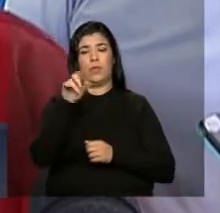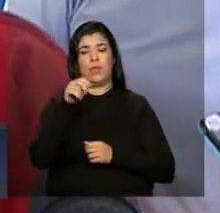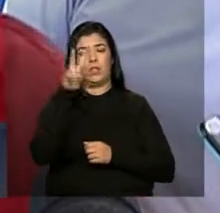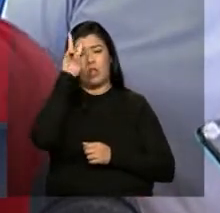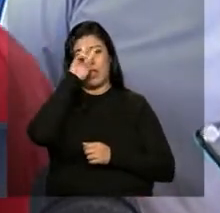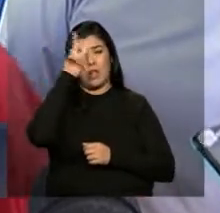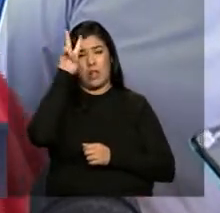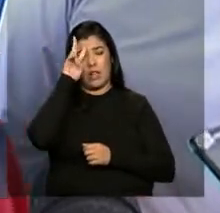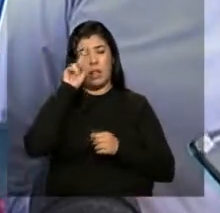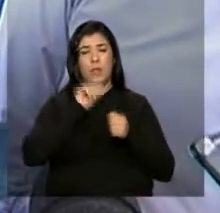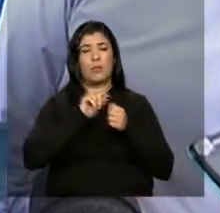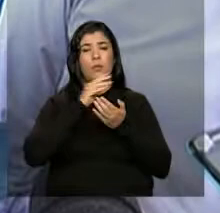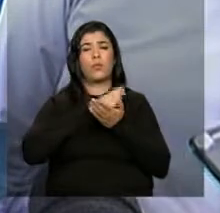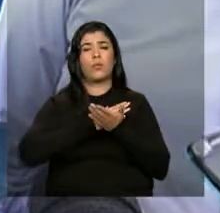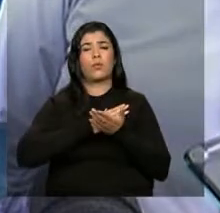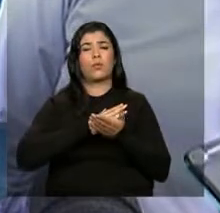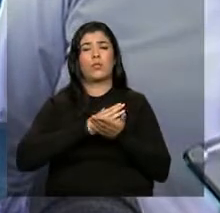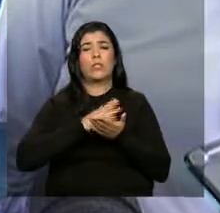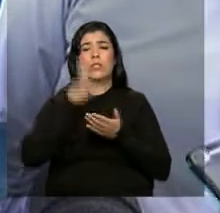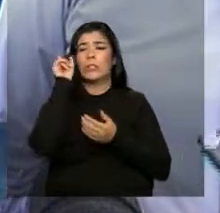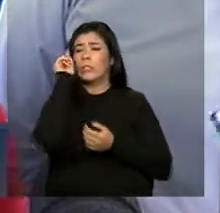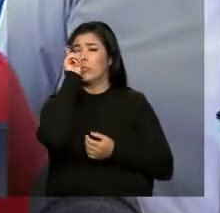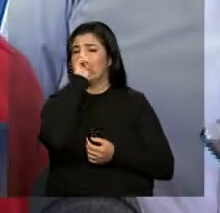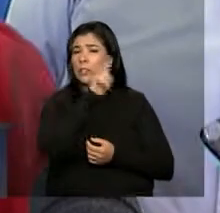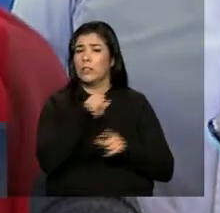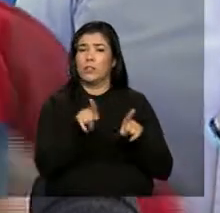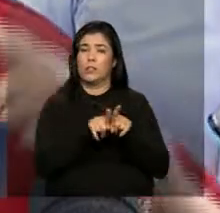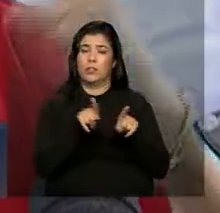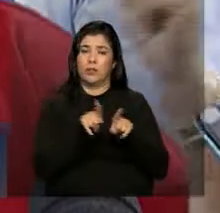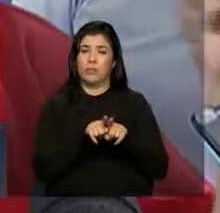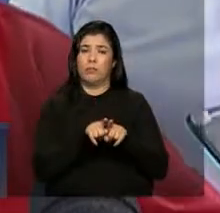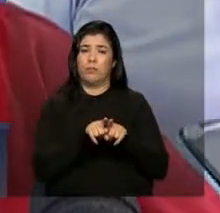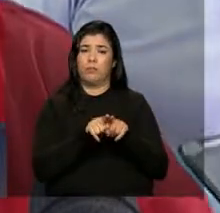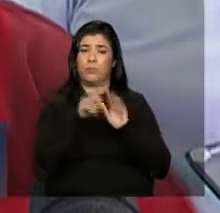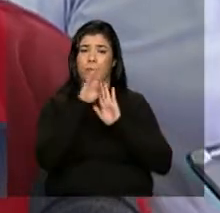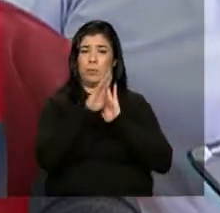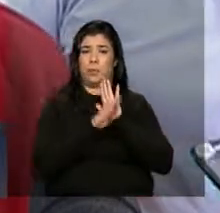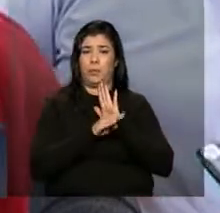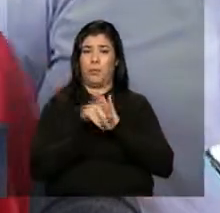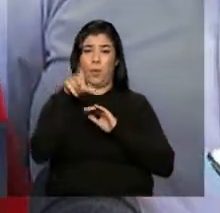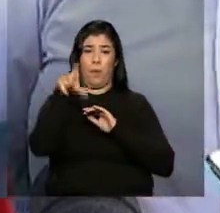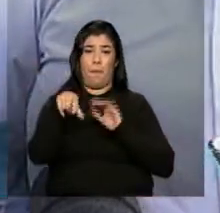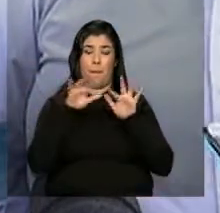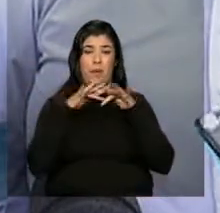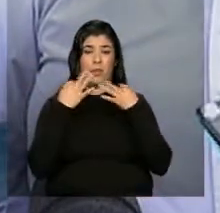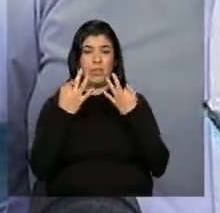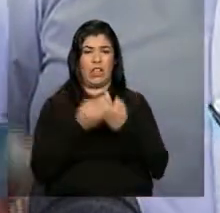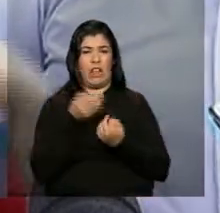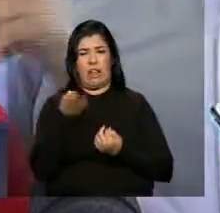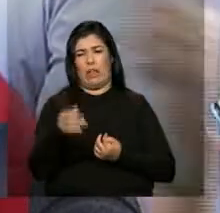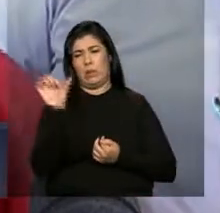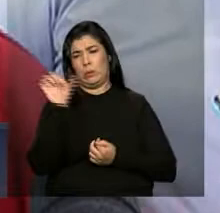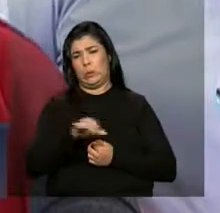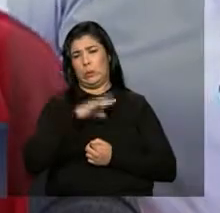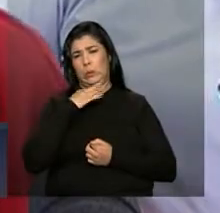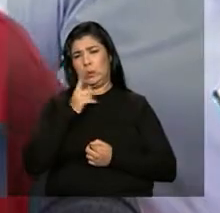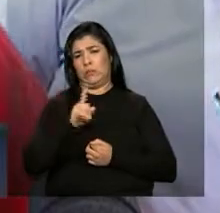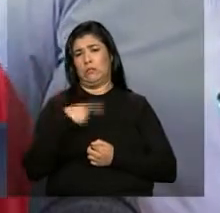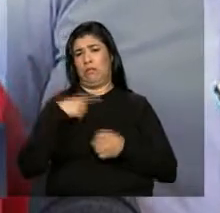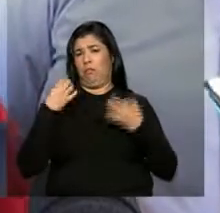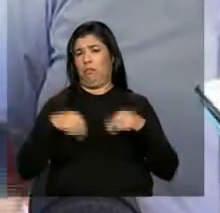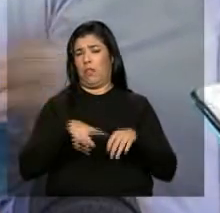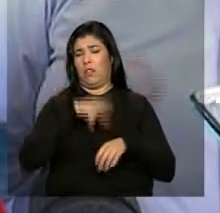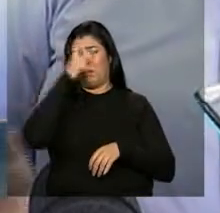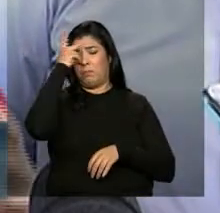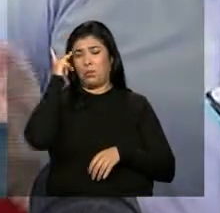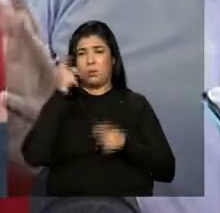lembra do início, como foi difícil, né, Patrus? O pessoal falava que ia ser um horror, que não ia dar certo, que ia ter